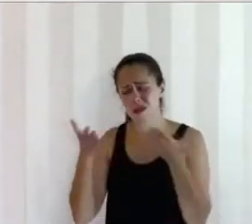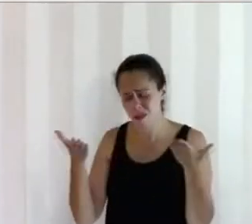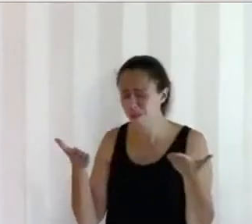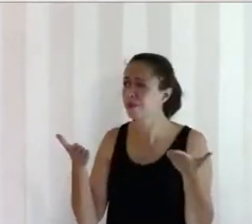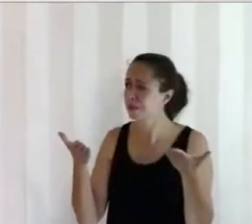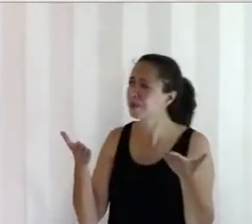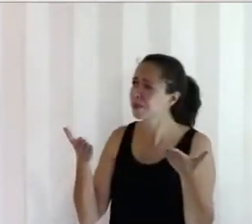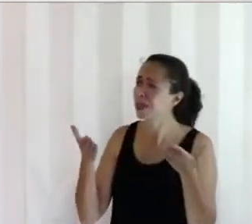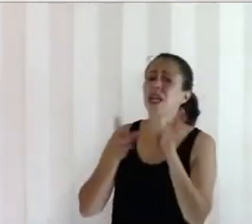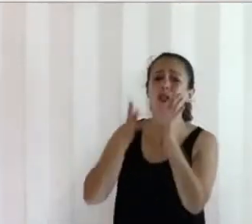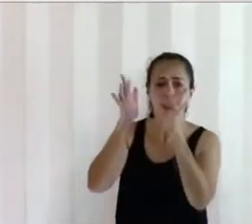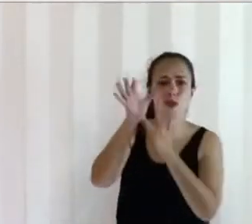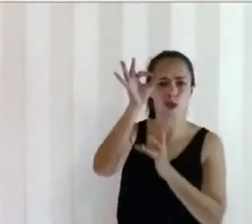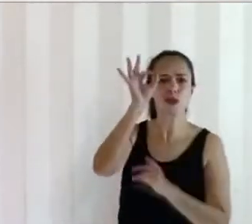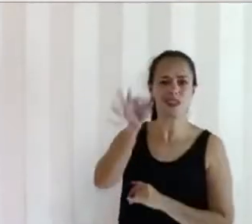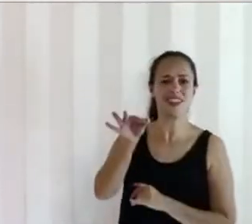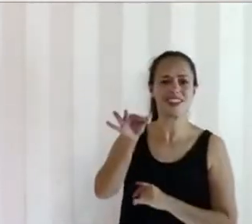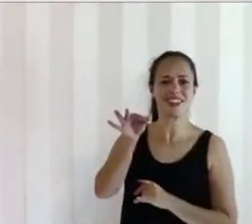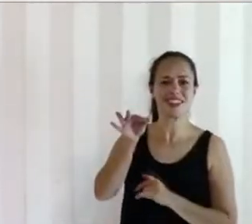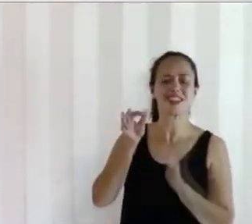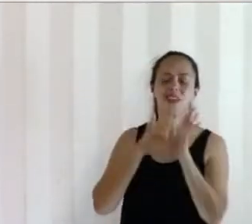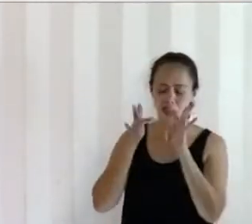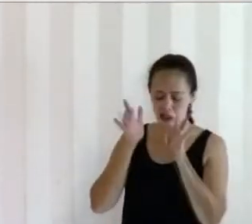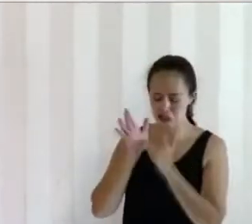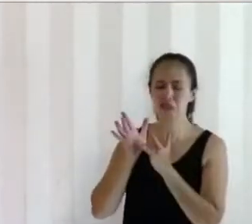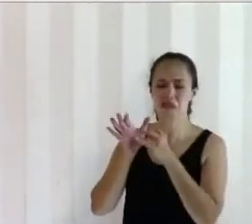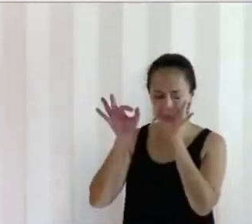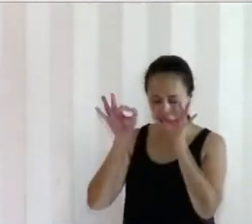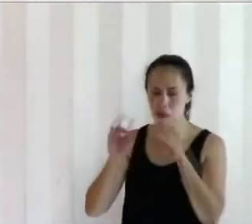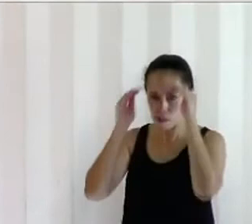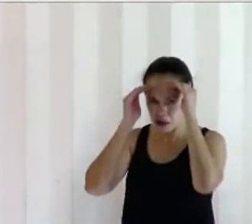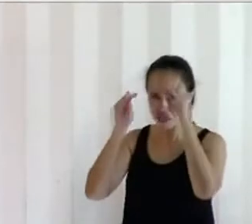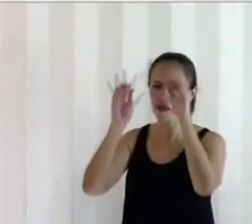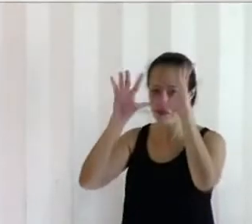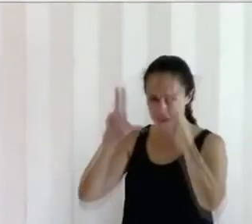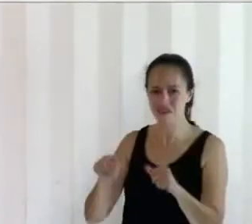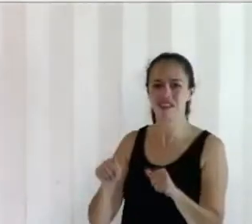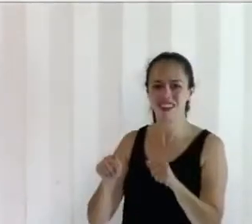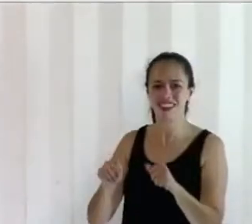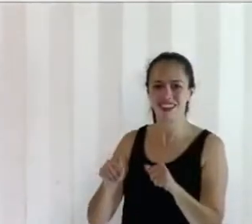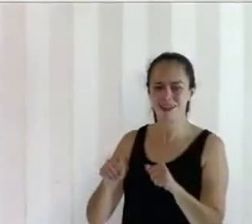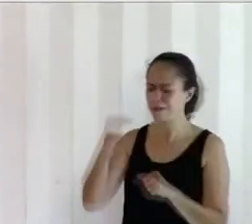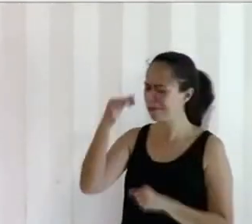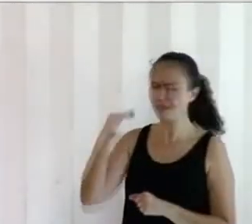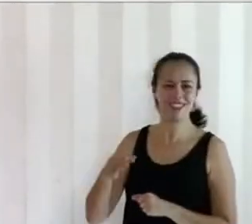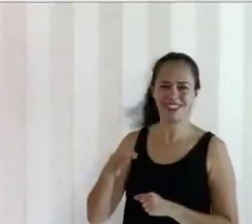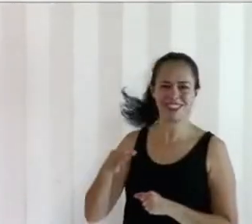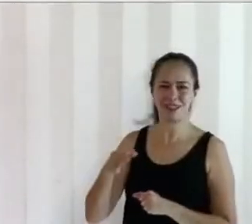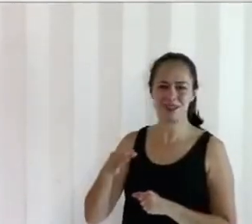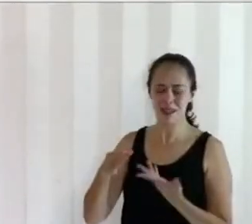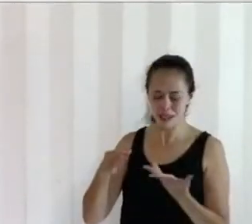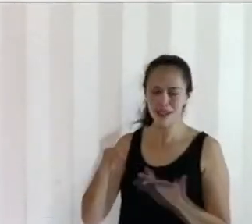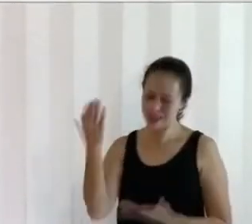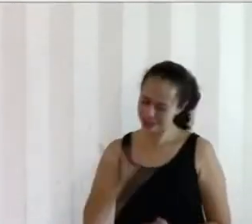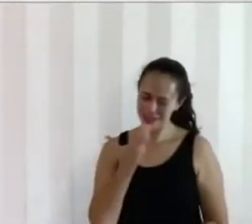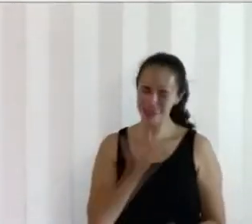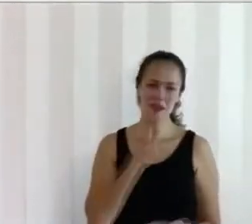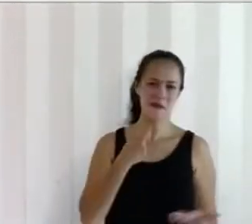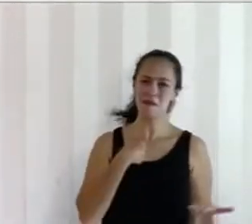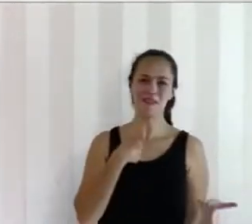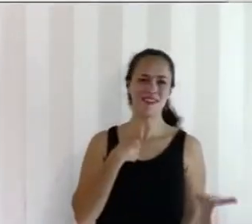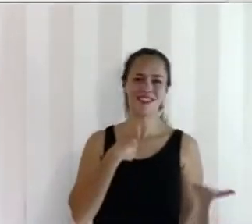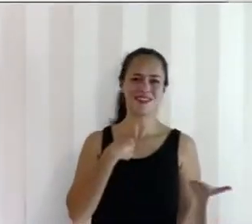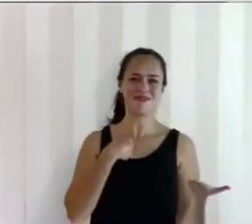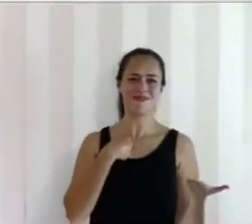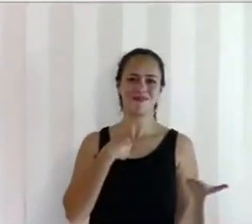filhos, talvez não consigam nos obedecer como a pais em tudo o que pedimos, mas quando eles se